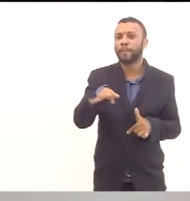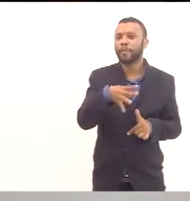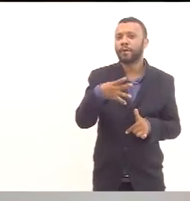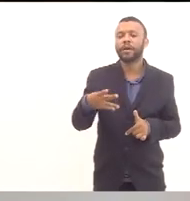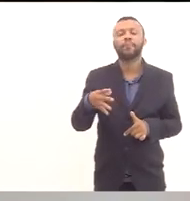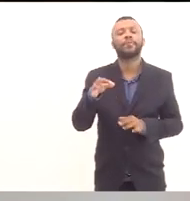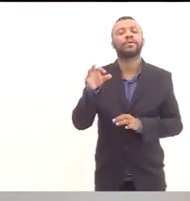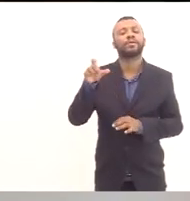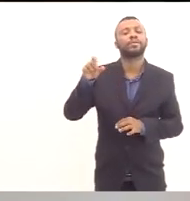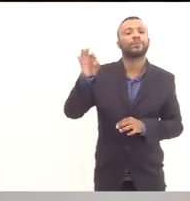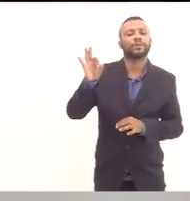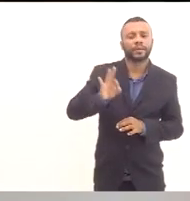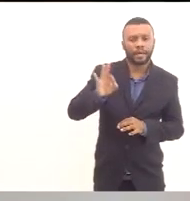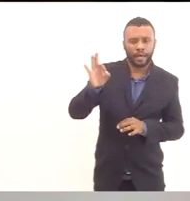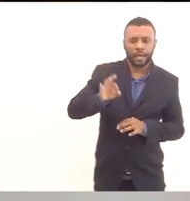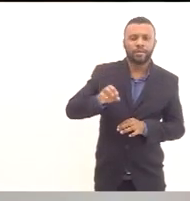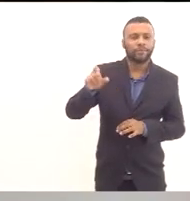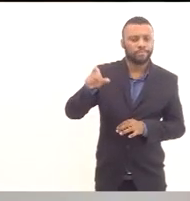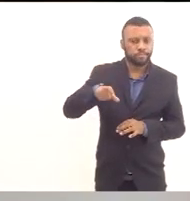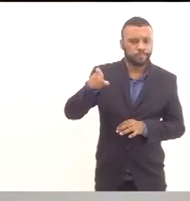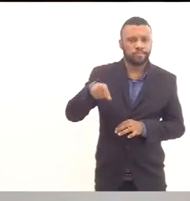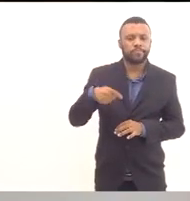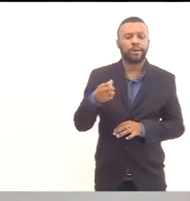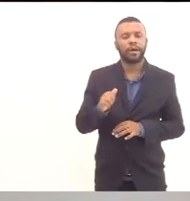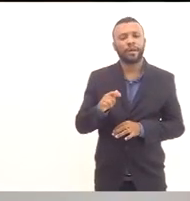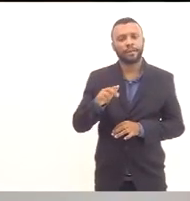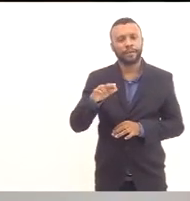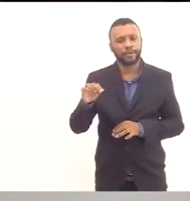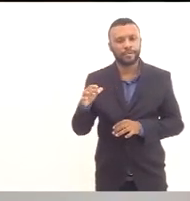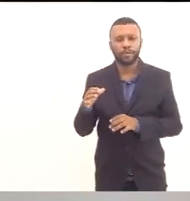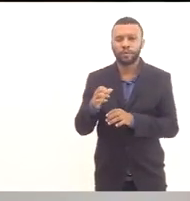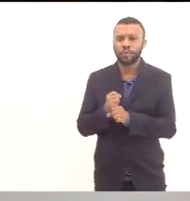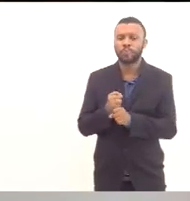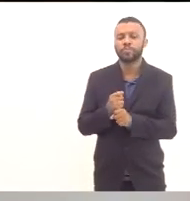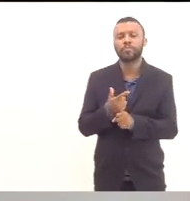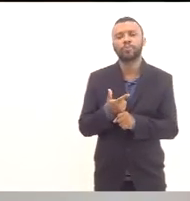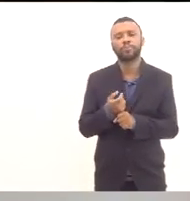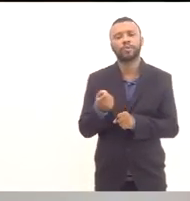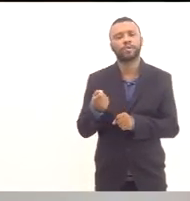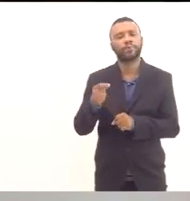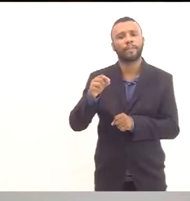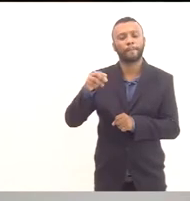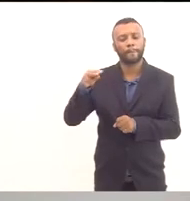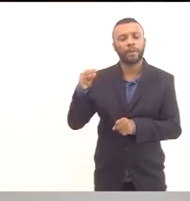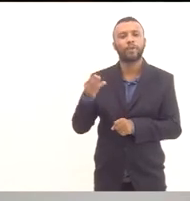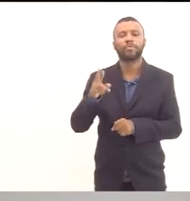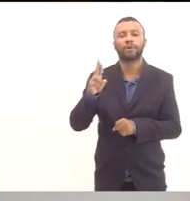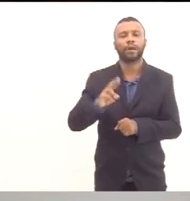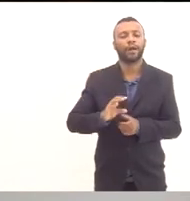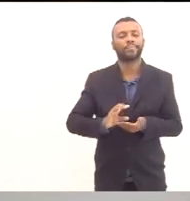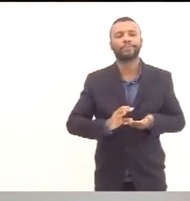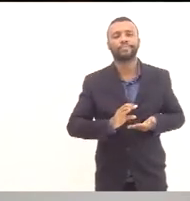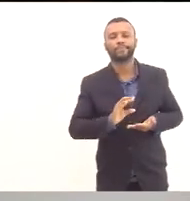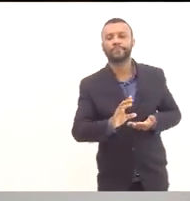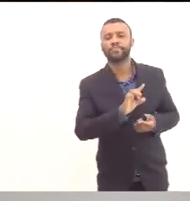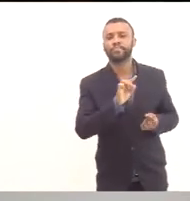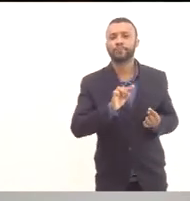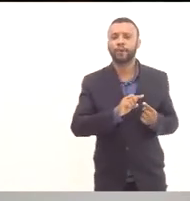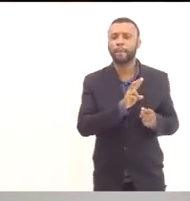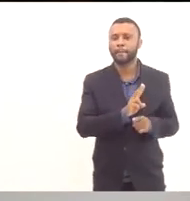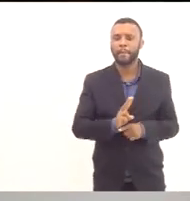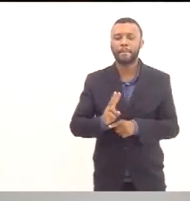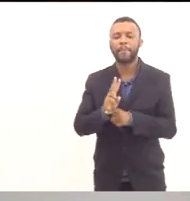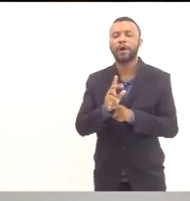pela agência é um programa de aproximadamente 200 milhões de reais disponibilizados para atender esse público dos